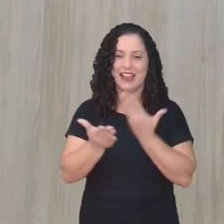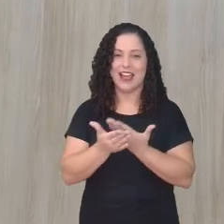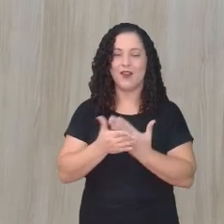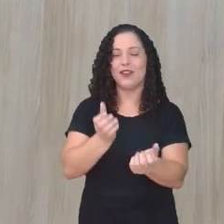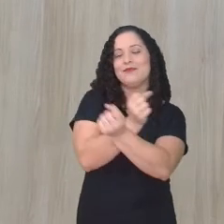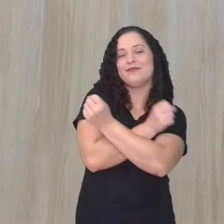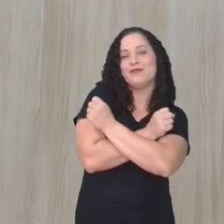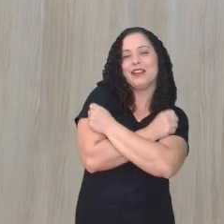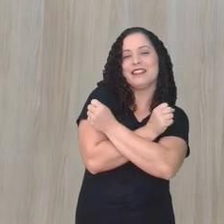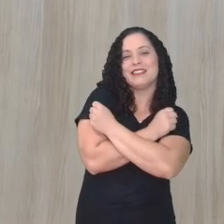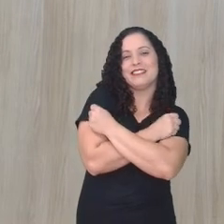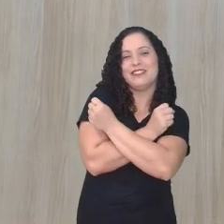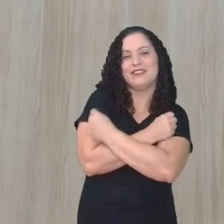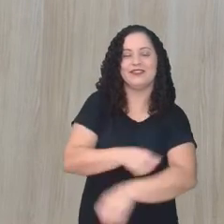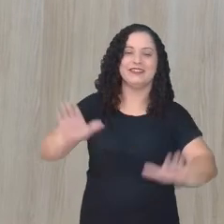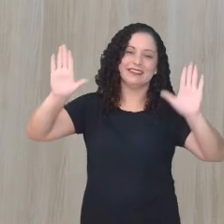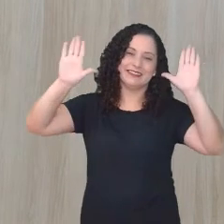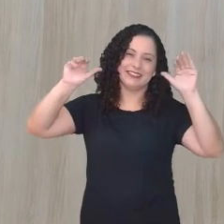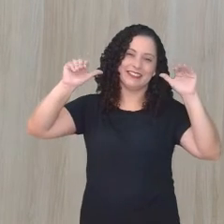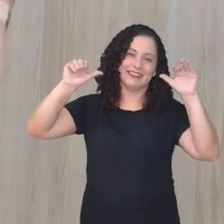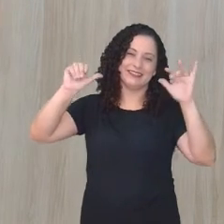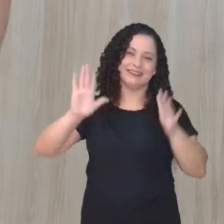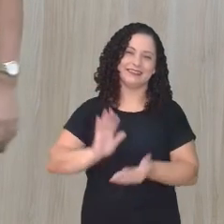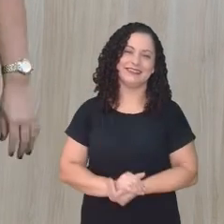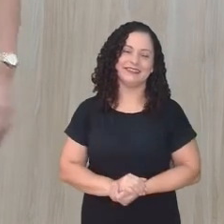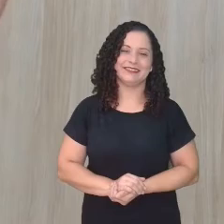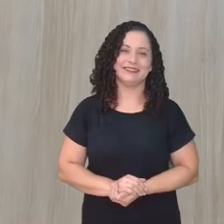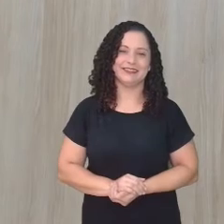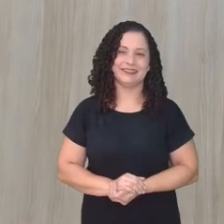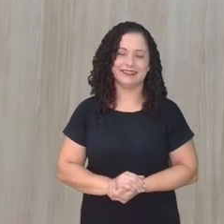Um abração a todos. Até mais, pessoal.